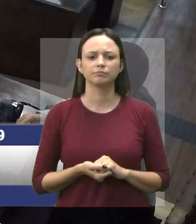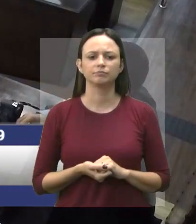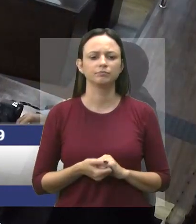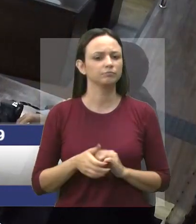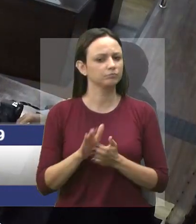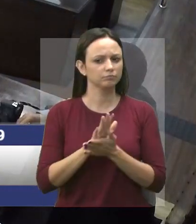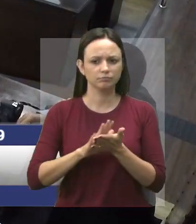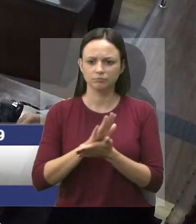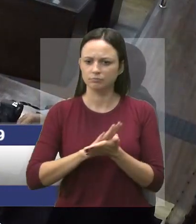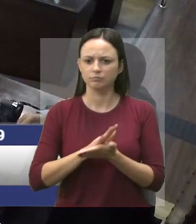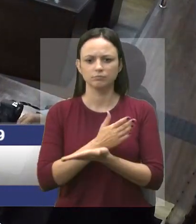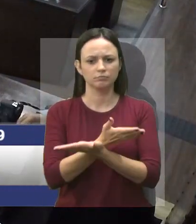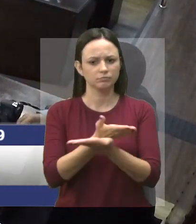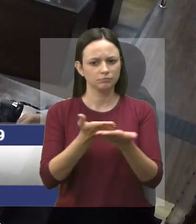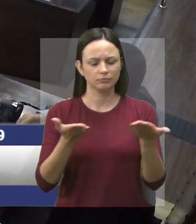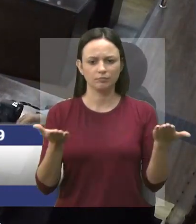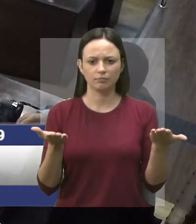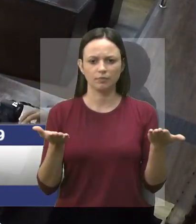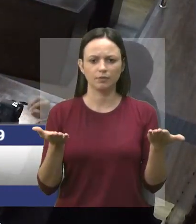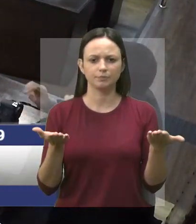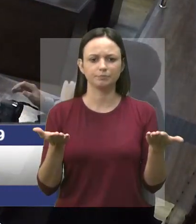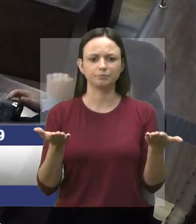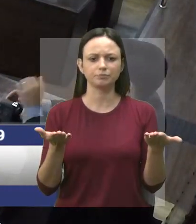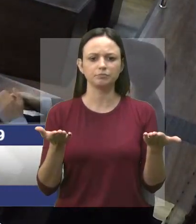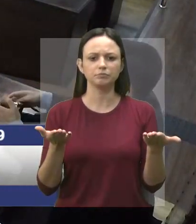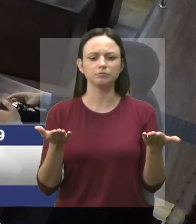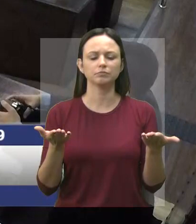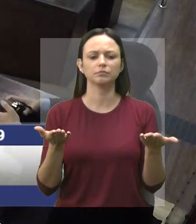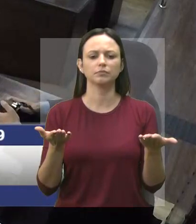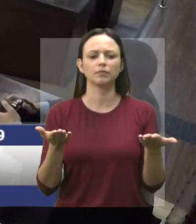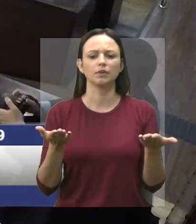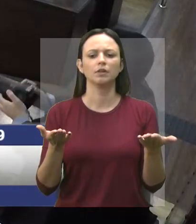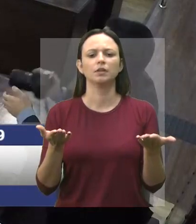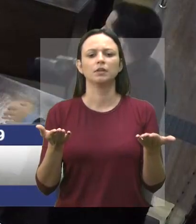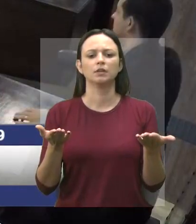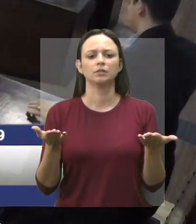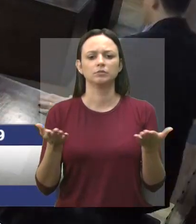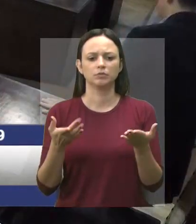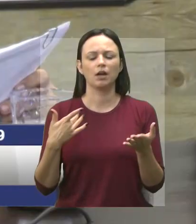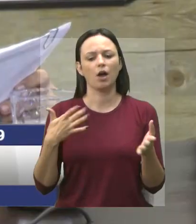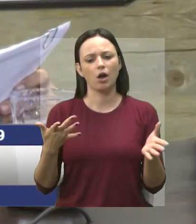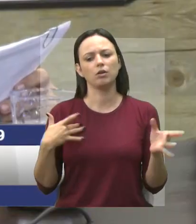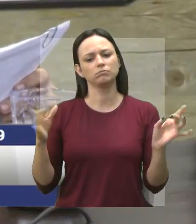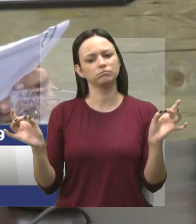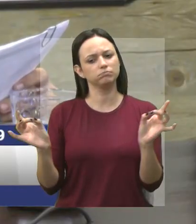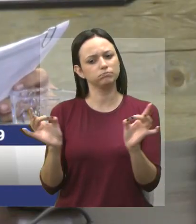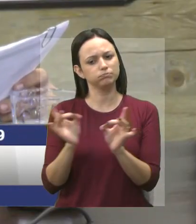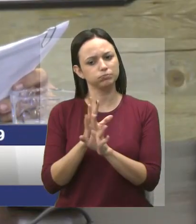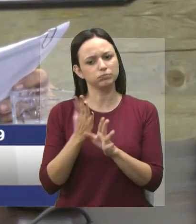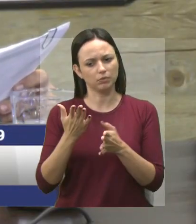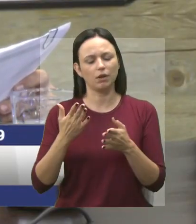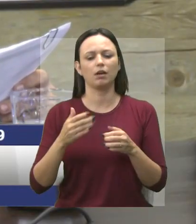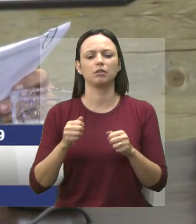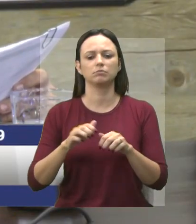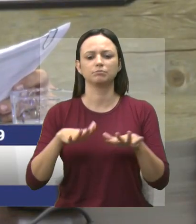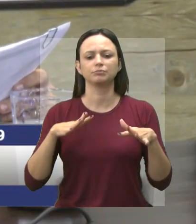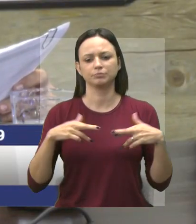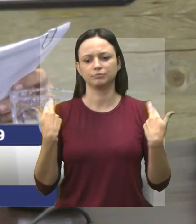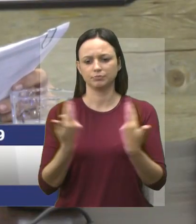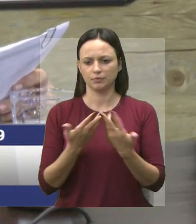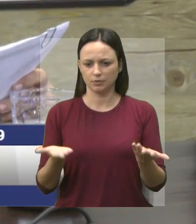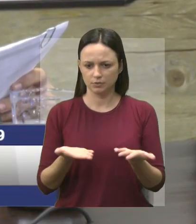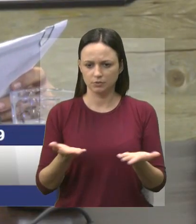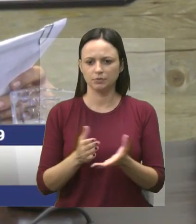Não tendo mais nada mais havendo, né? Dou por encerrada a sessão. A